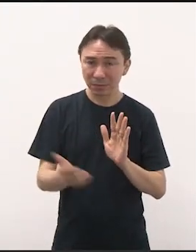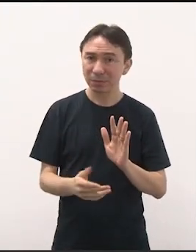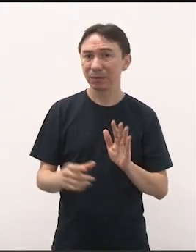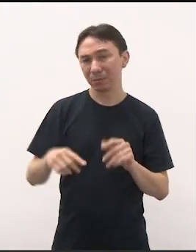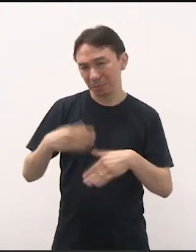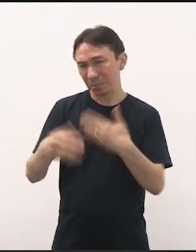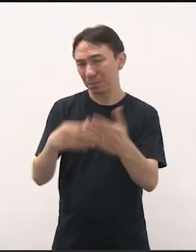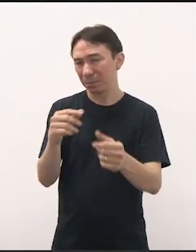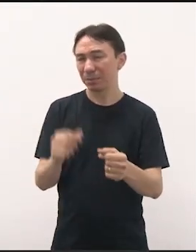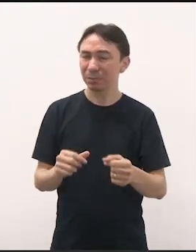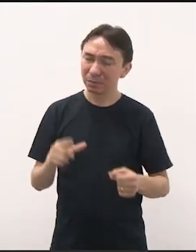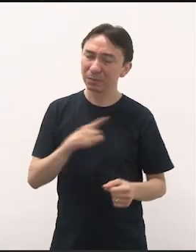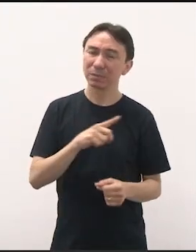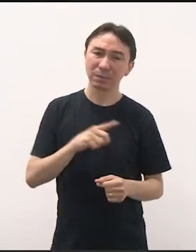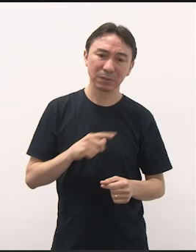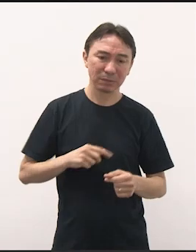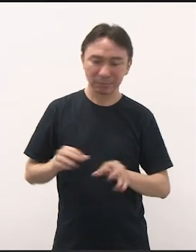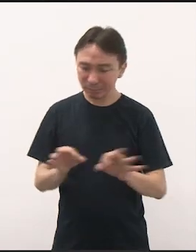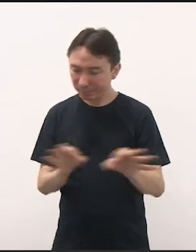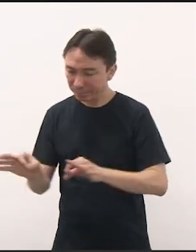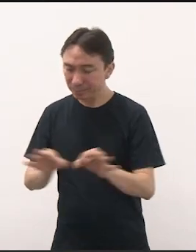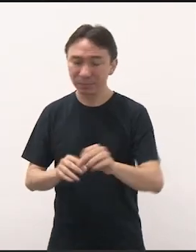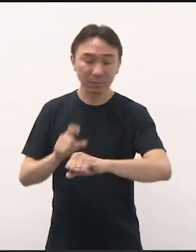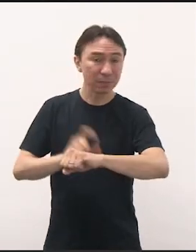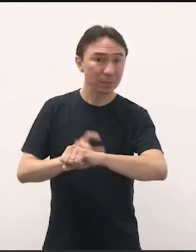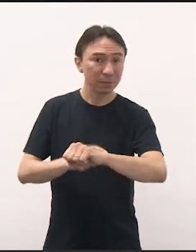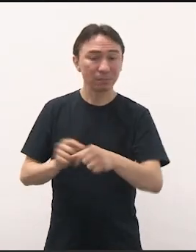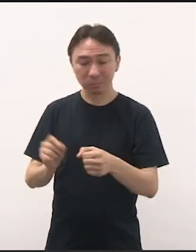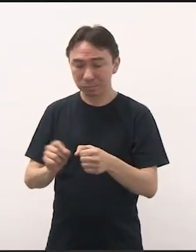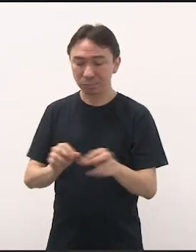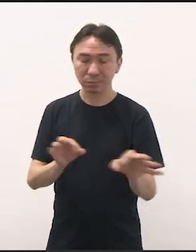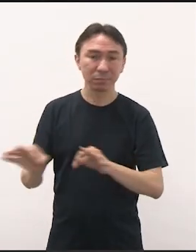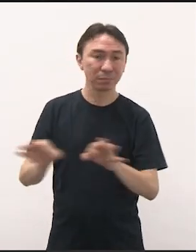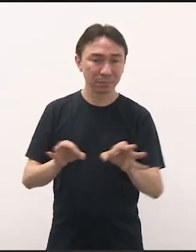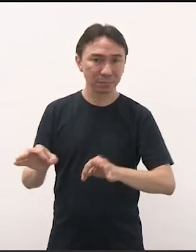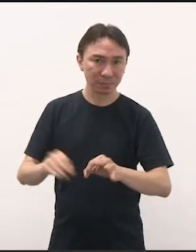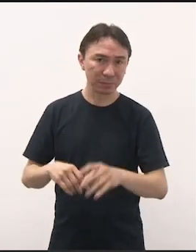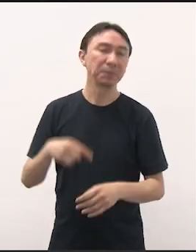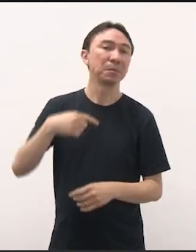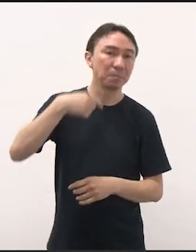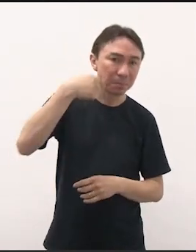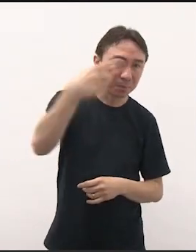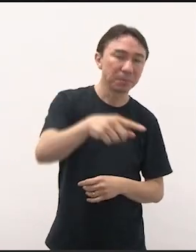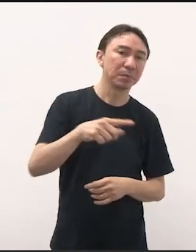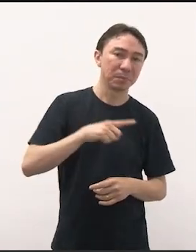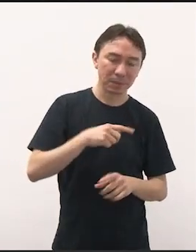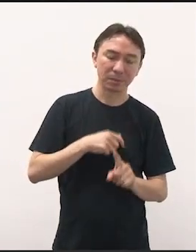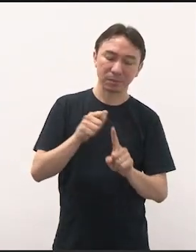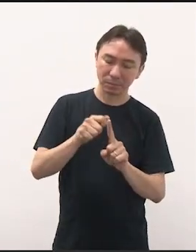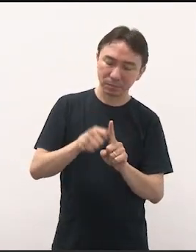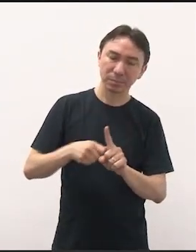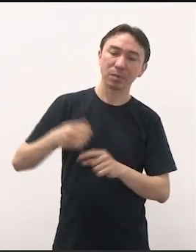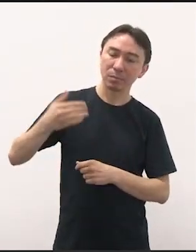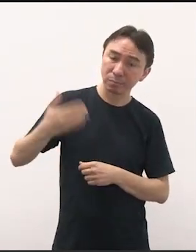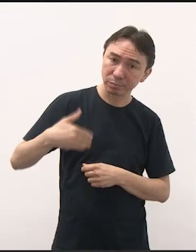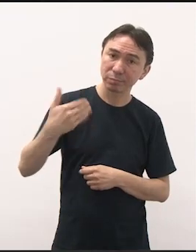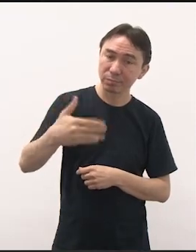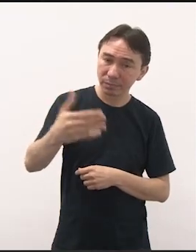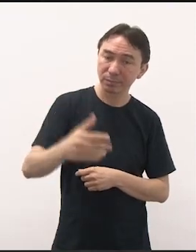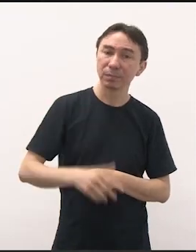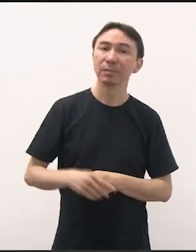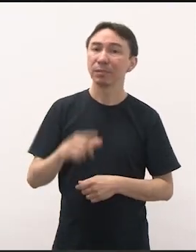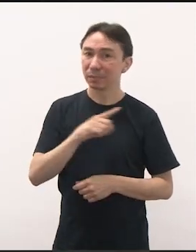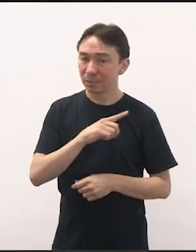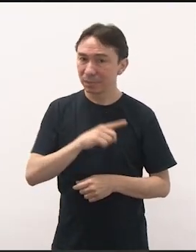aí teremos outras ações ao longo do mês, encerrando, né, com essa formação sobre suicídio. Aí sim,